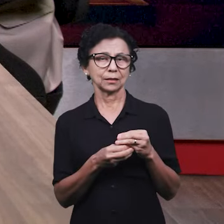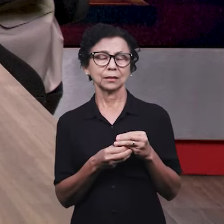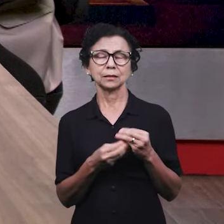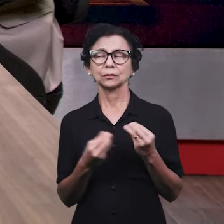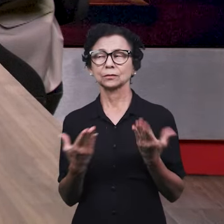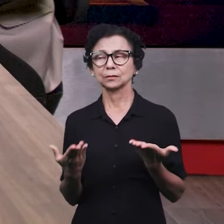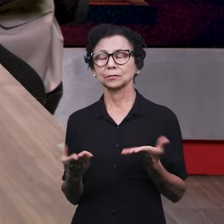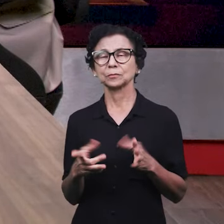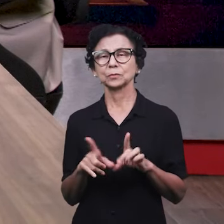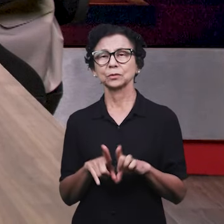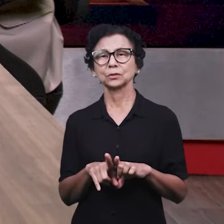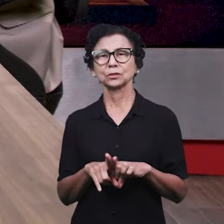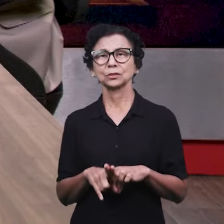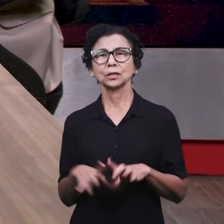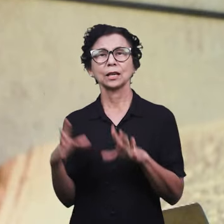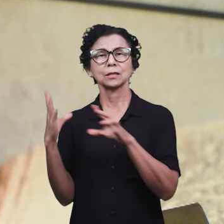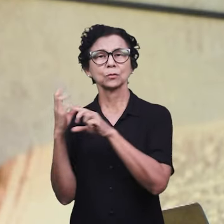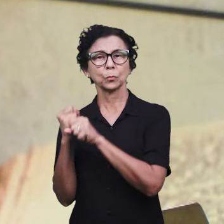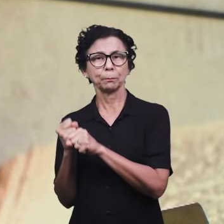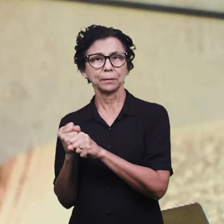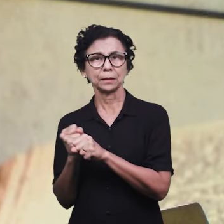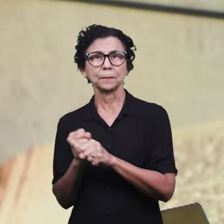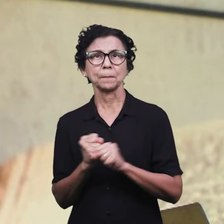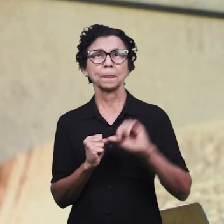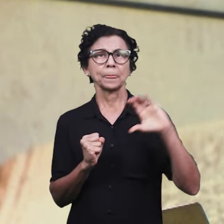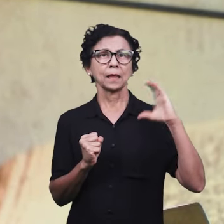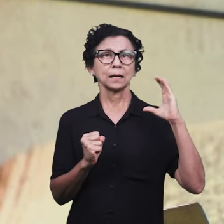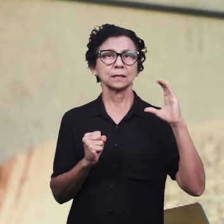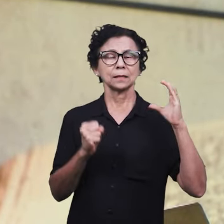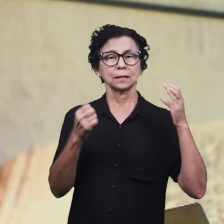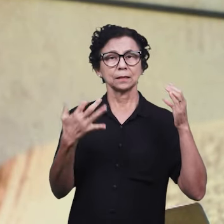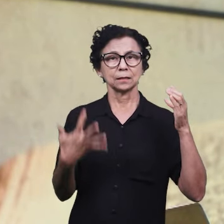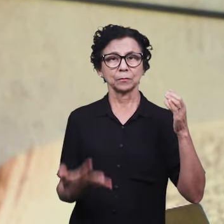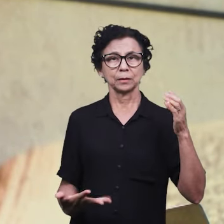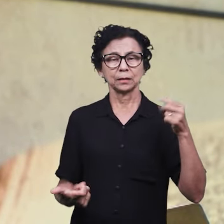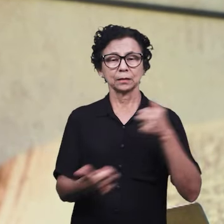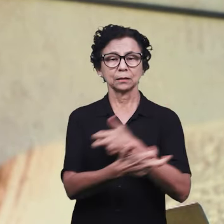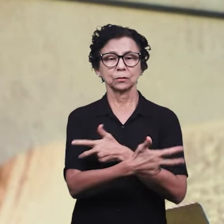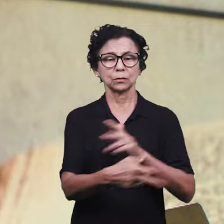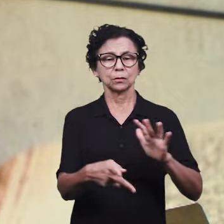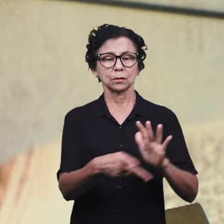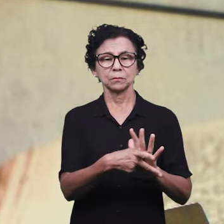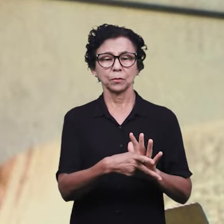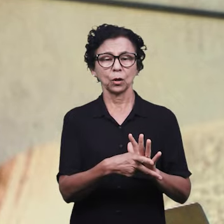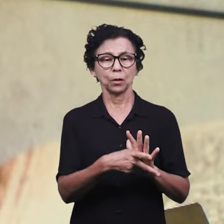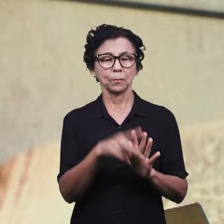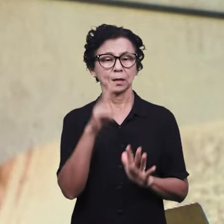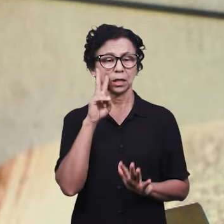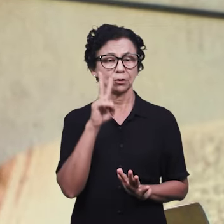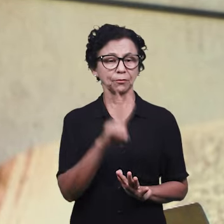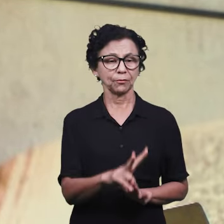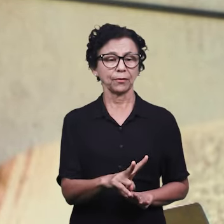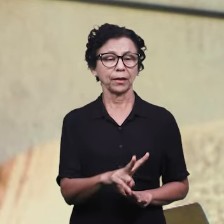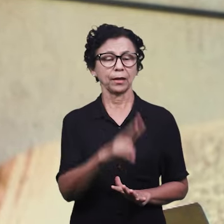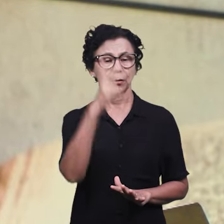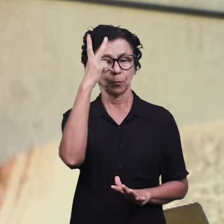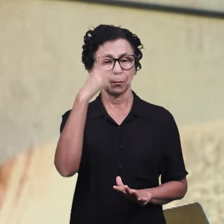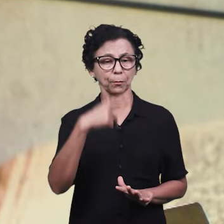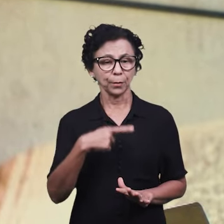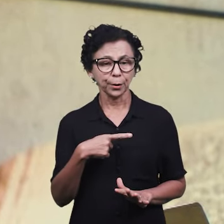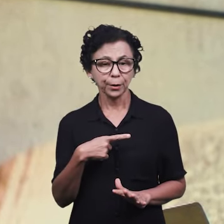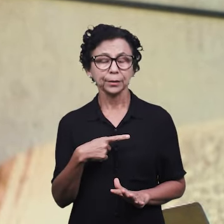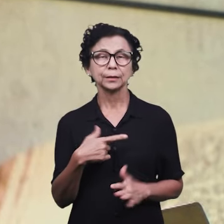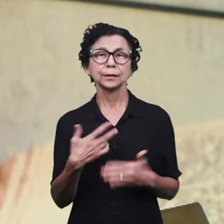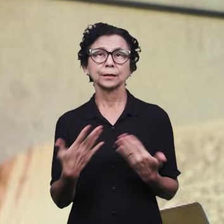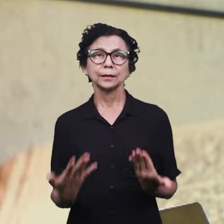né? A ciência, ela explica o material, aquilo que é o homem, o material, né?